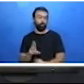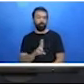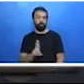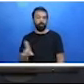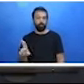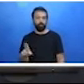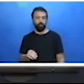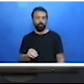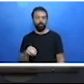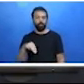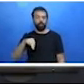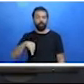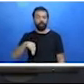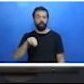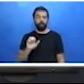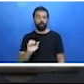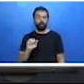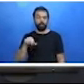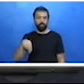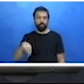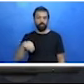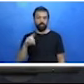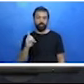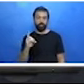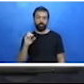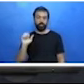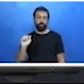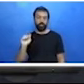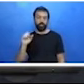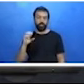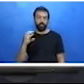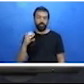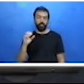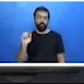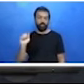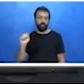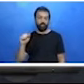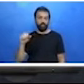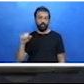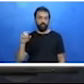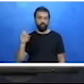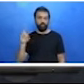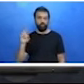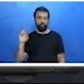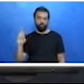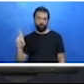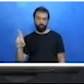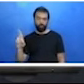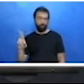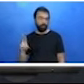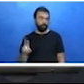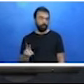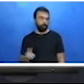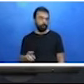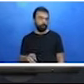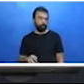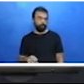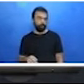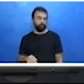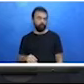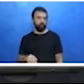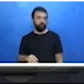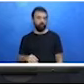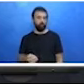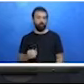olha o fruto, gente. É típico, né, da região que nós estamos trabalhando aqui em relação ao Nordeste,